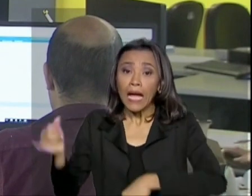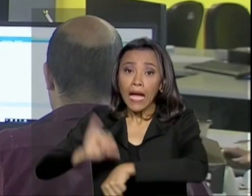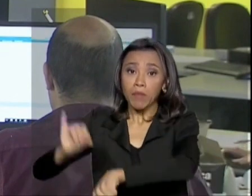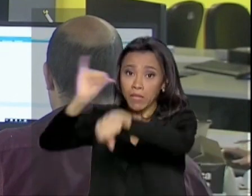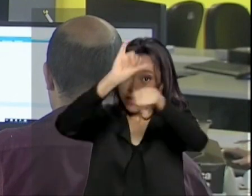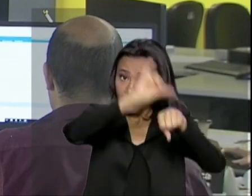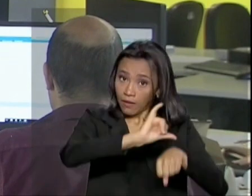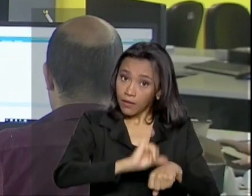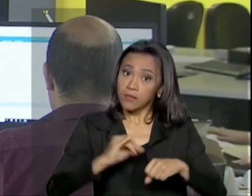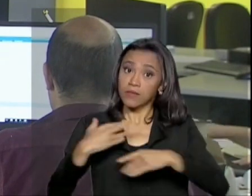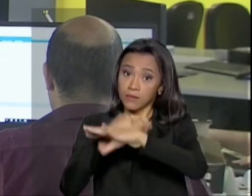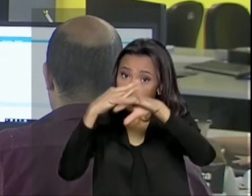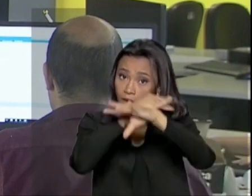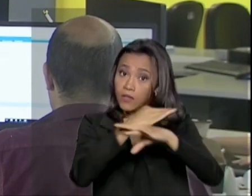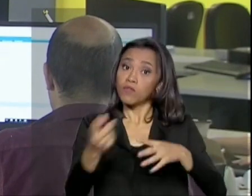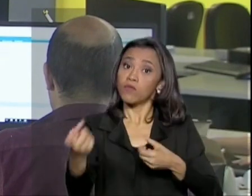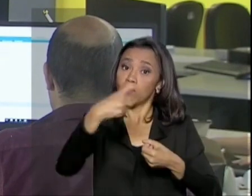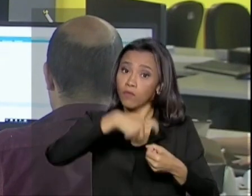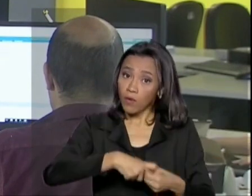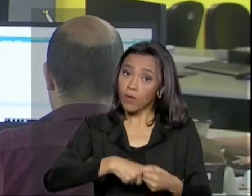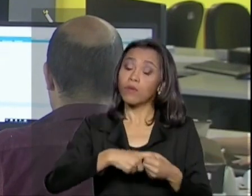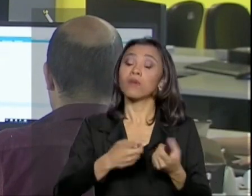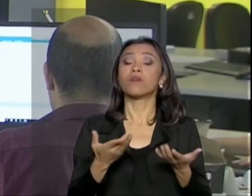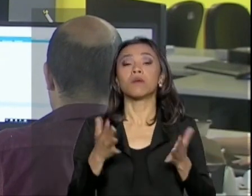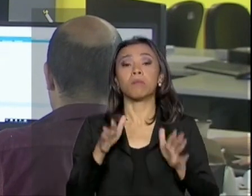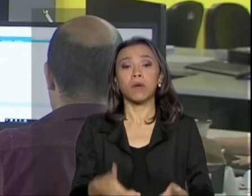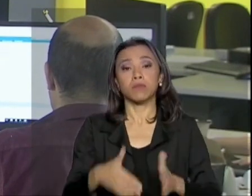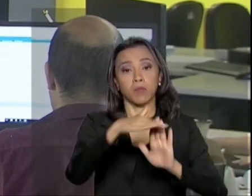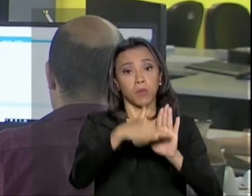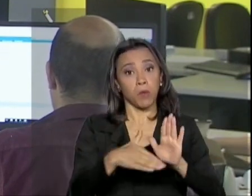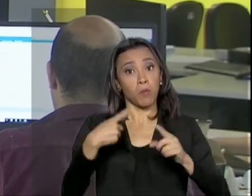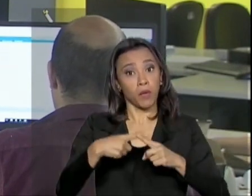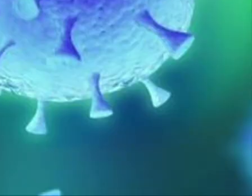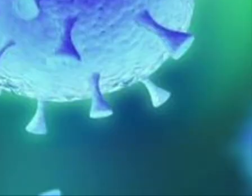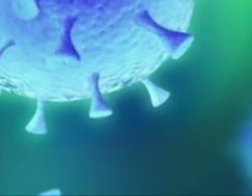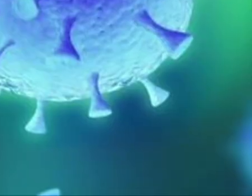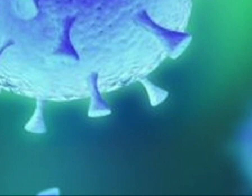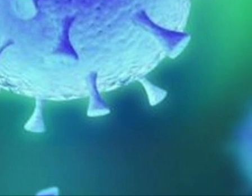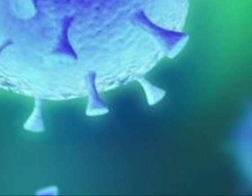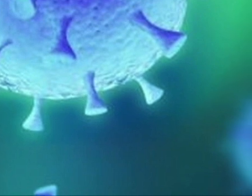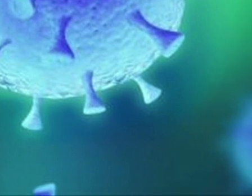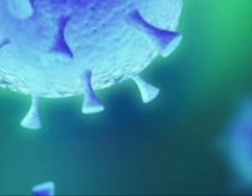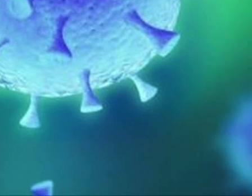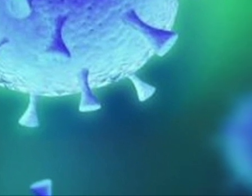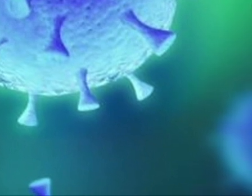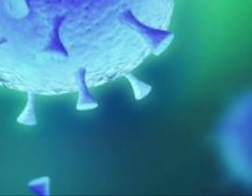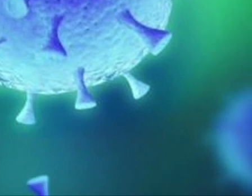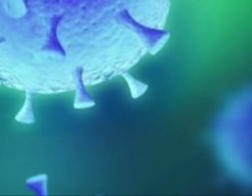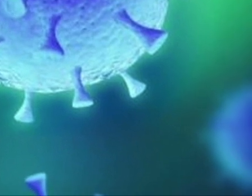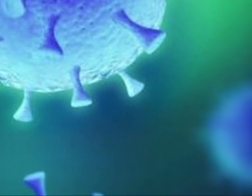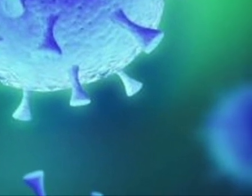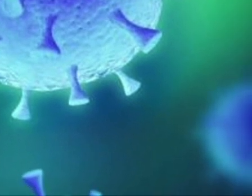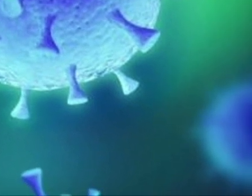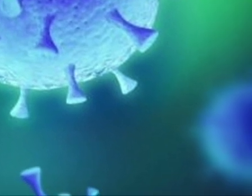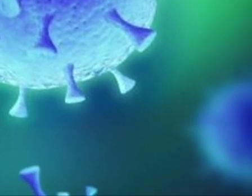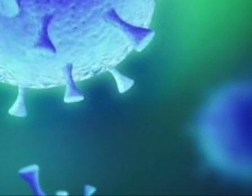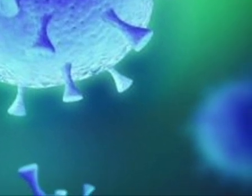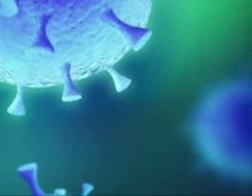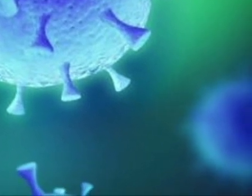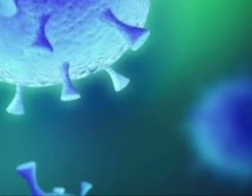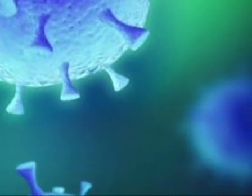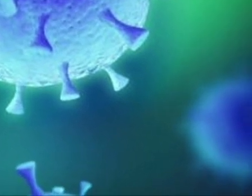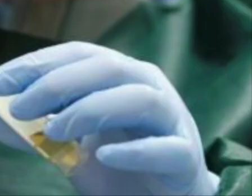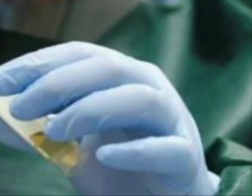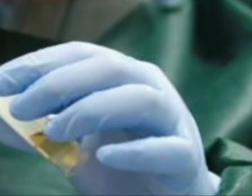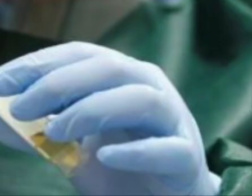voltam a participar do programa já que por serem locais com grande concentração de pessoas a situação do coronavírus deve